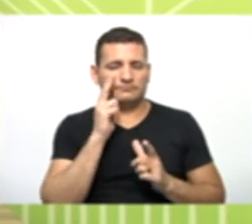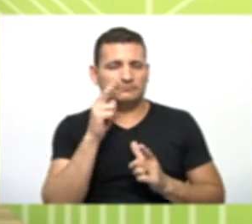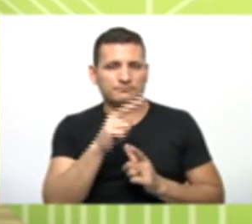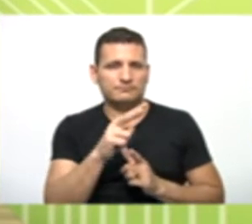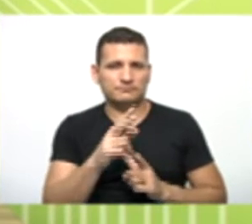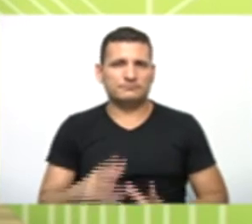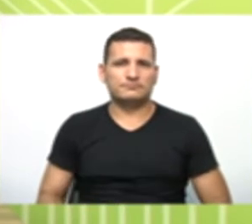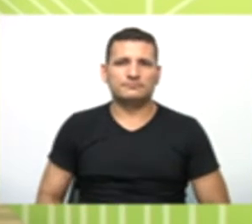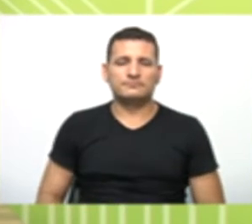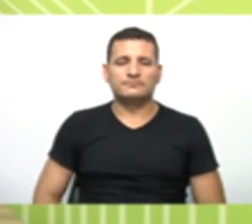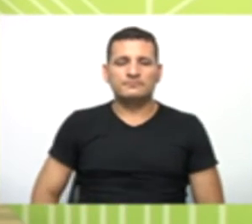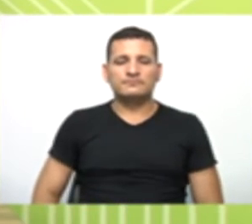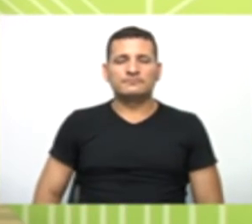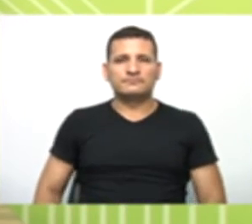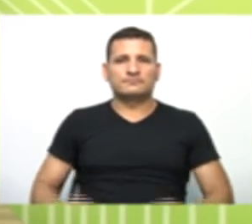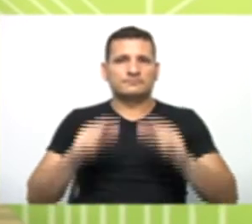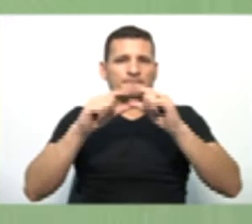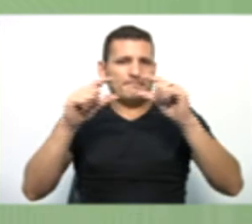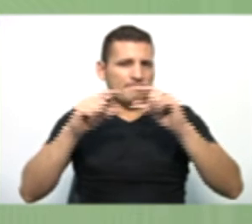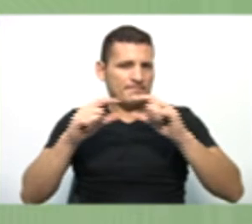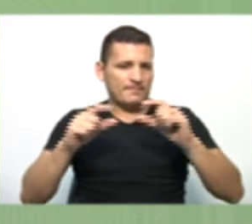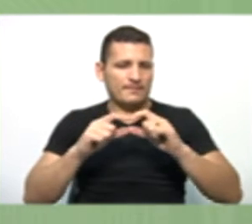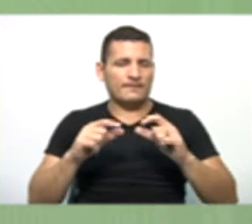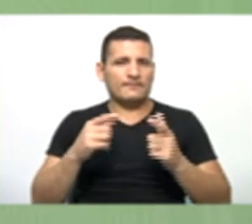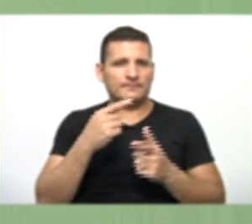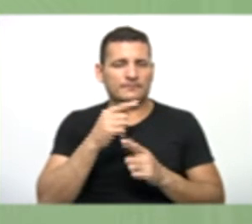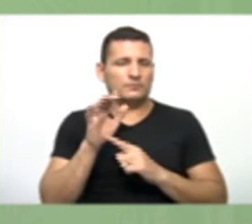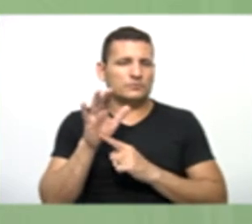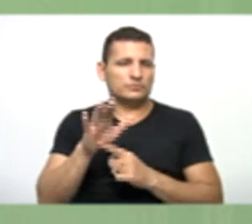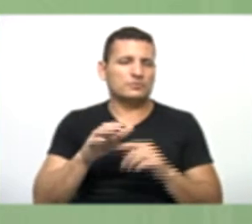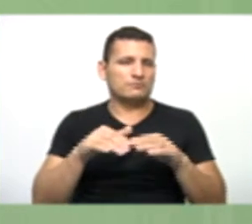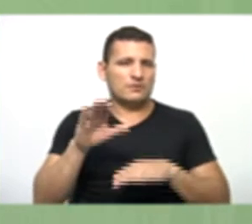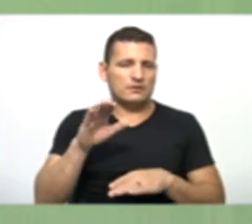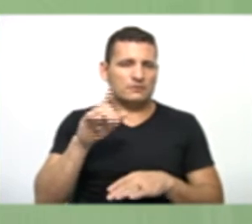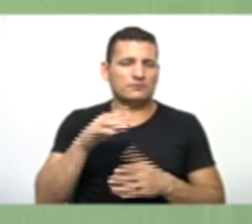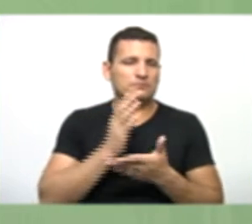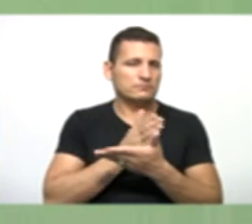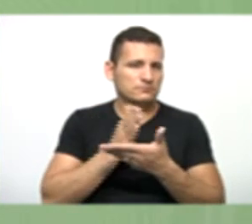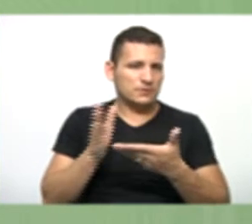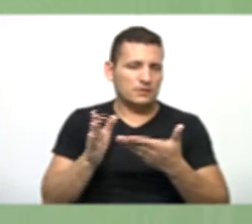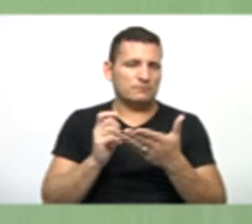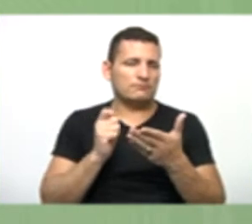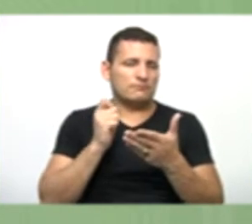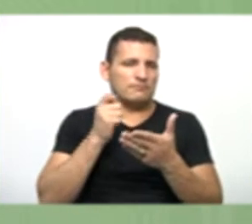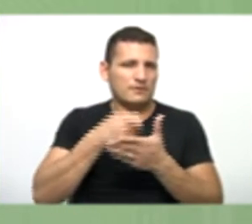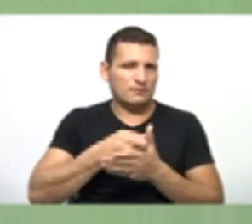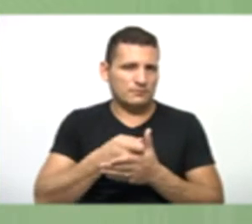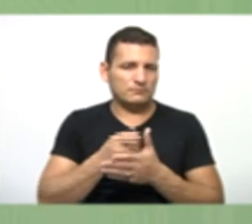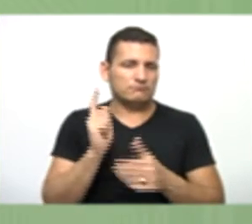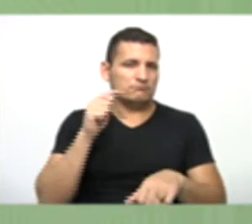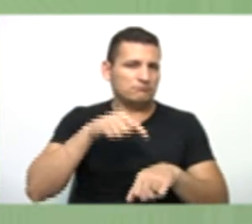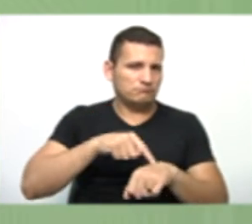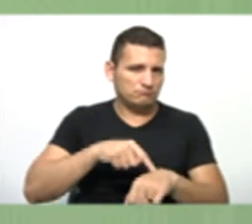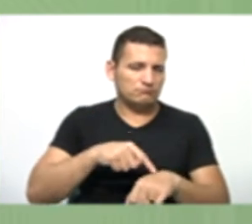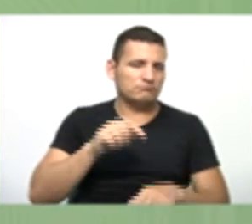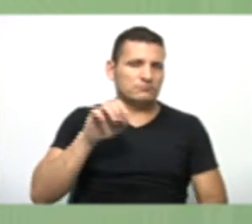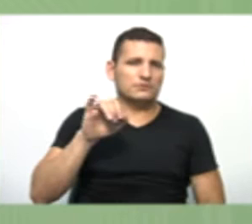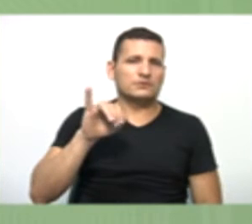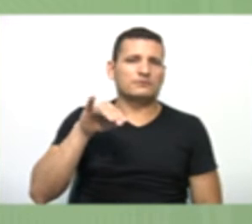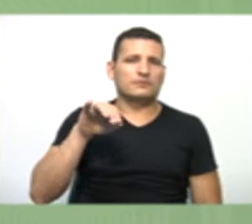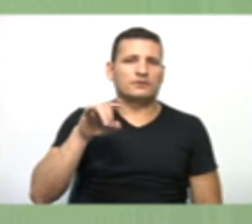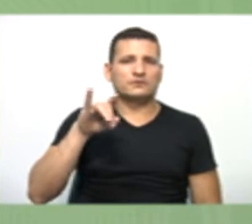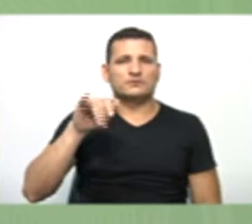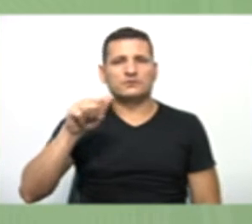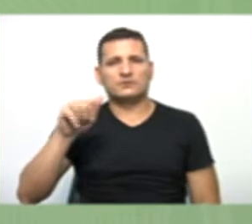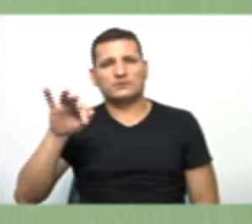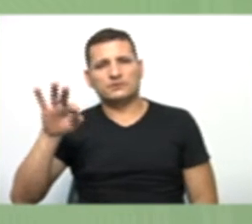nossas equações que a gente vai trabalhar um pouquinho mais com vocês, que são as séries de pagamentos imediatas, ou aquelas que a gente chama